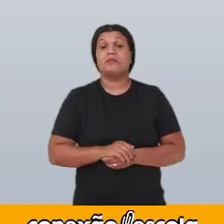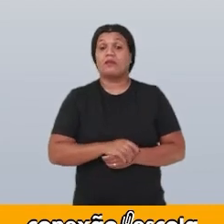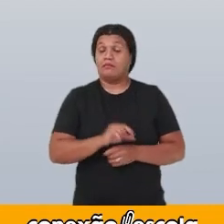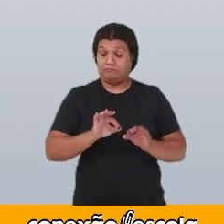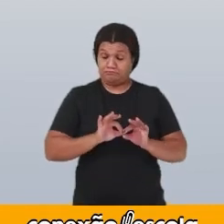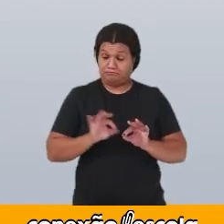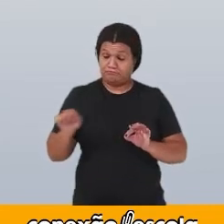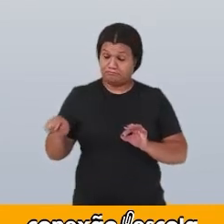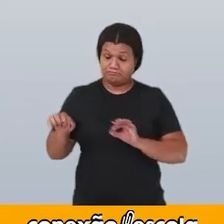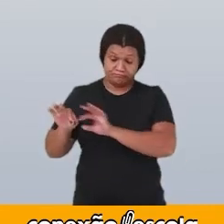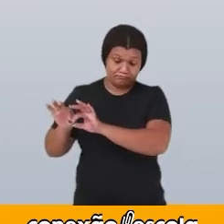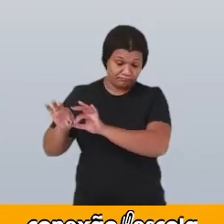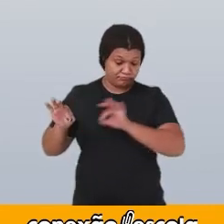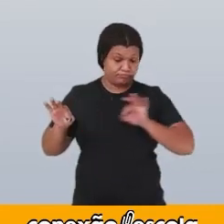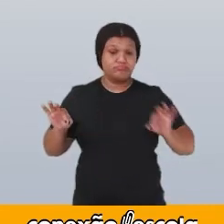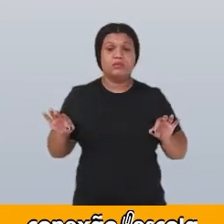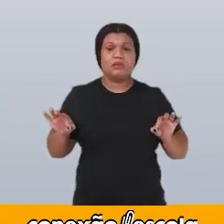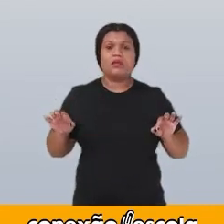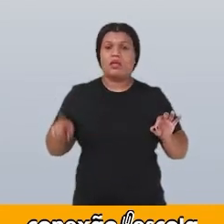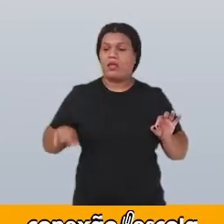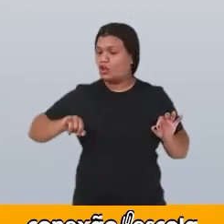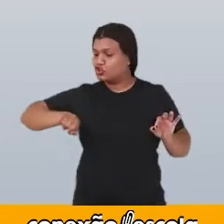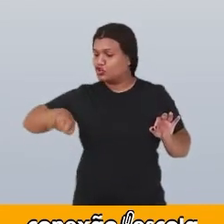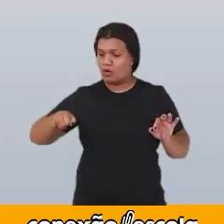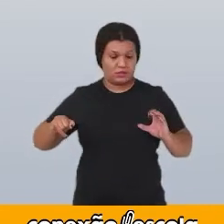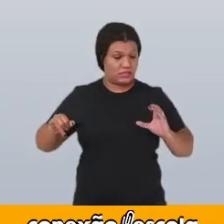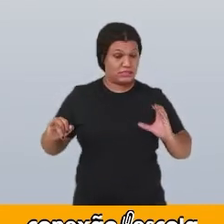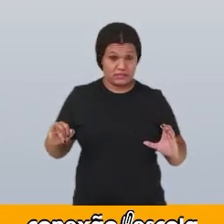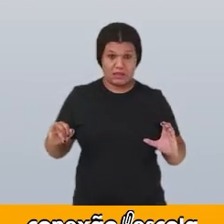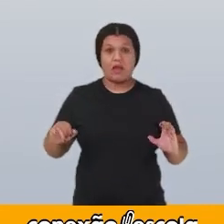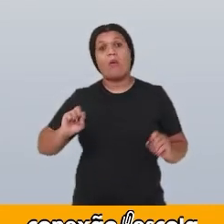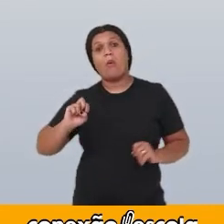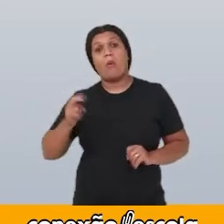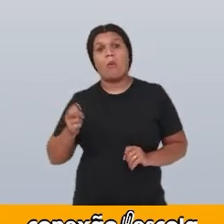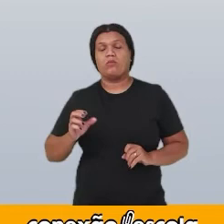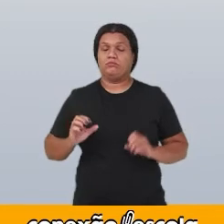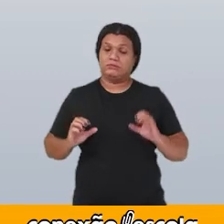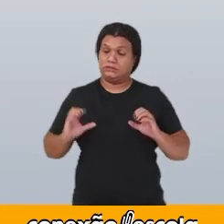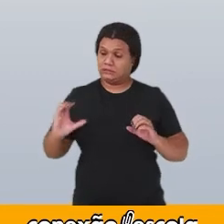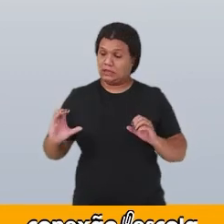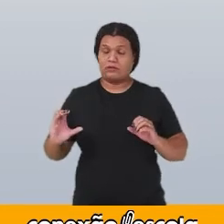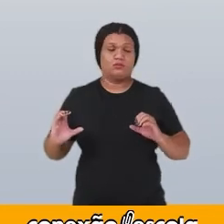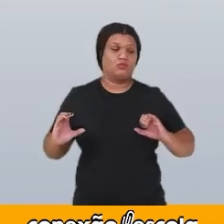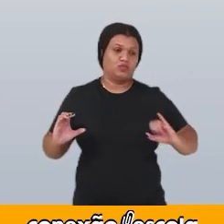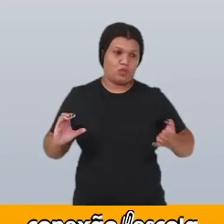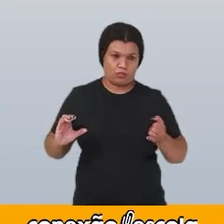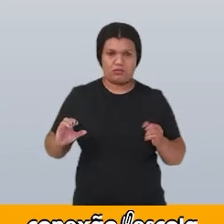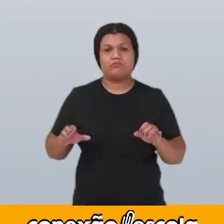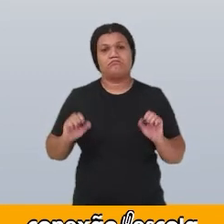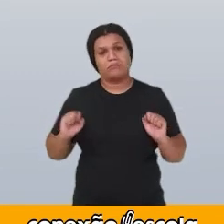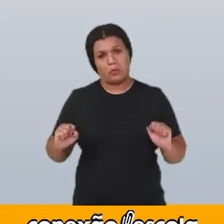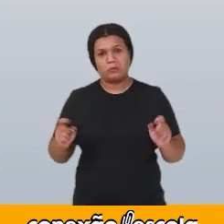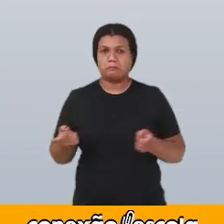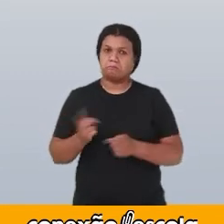reta será nomeado como JC ou CJ.